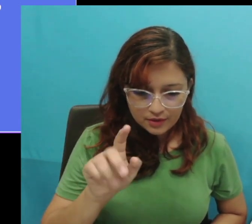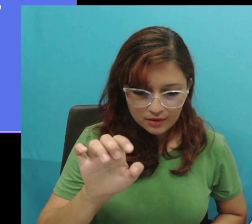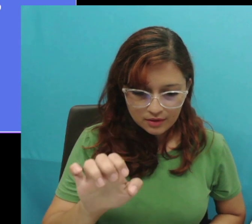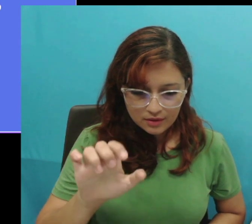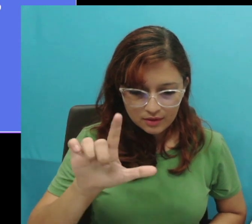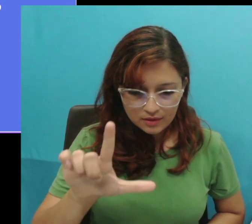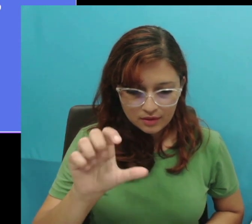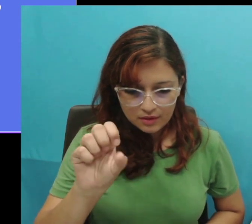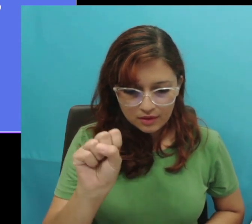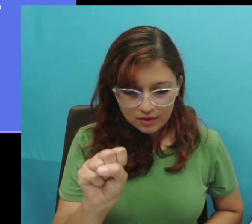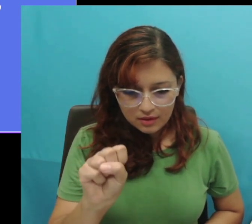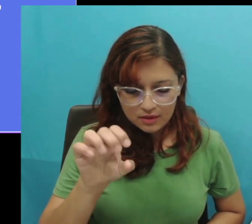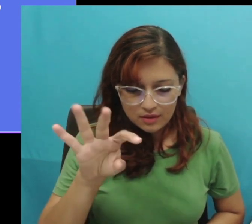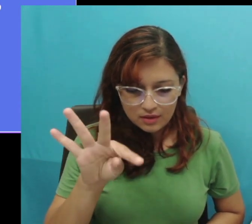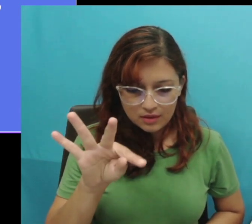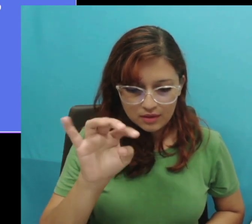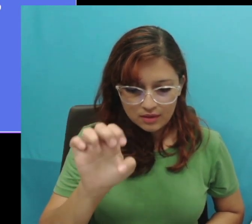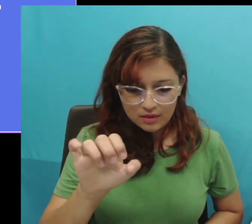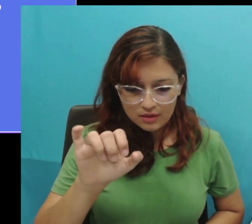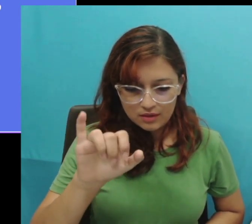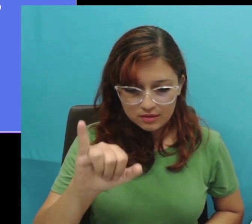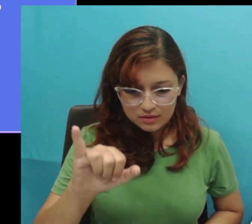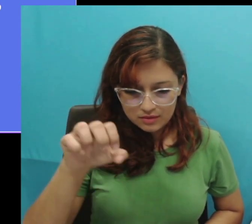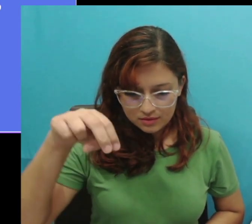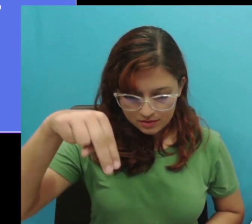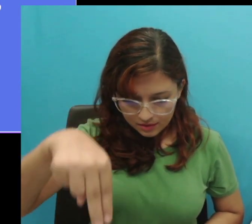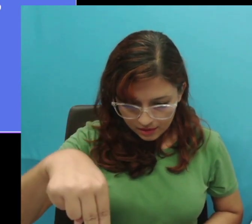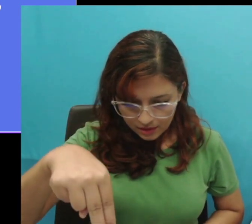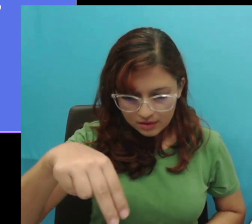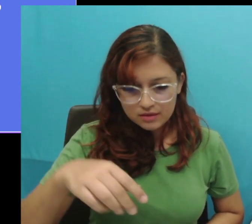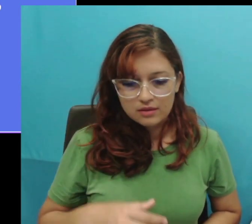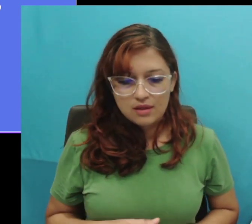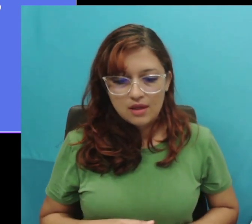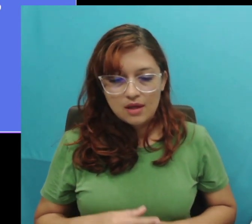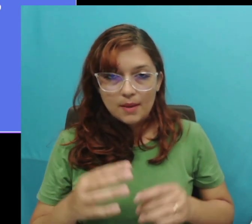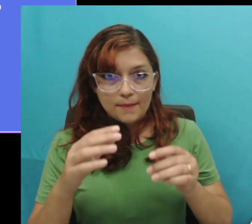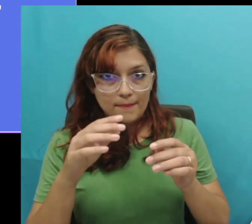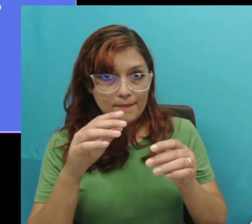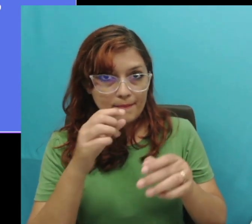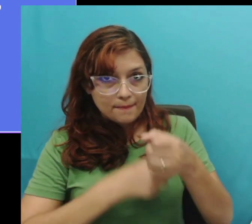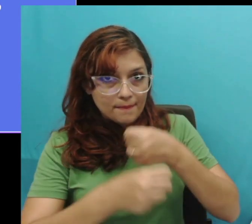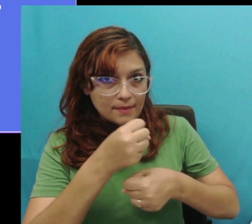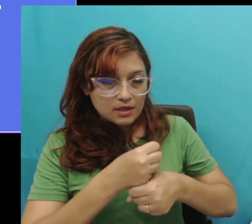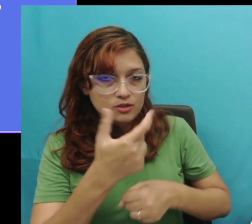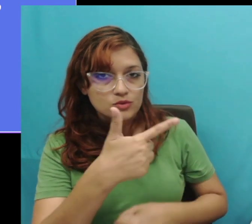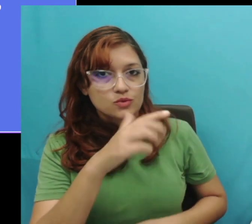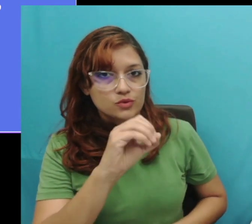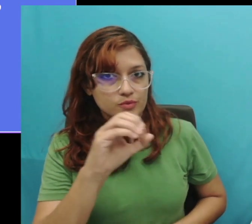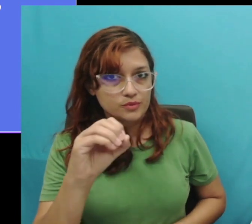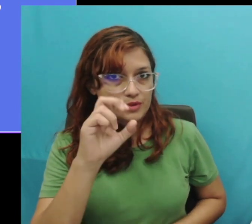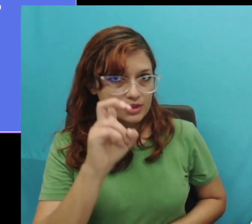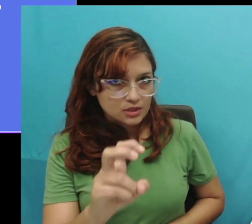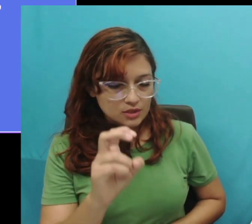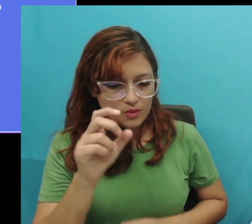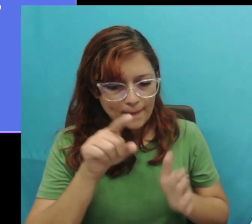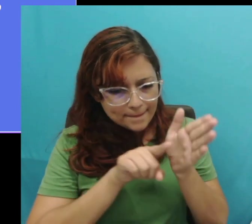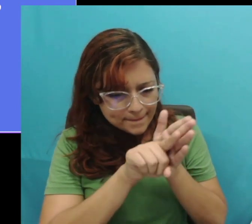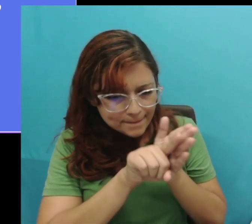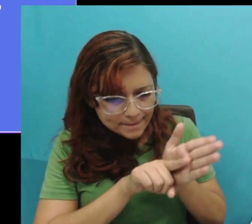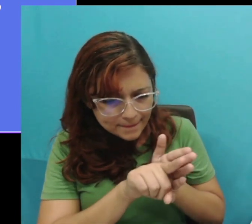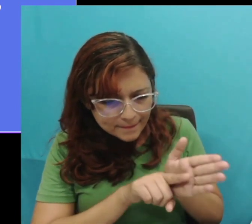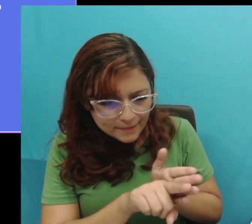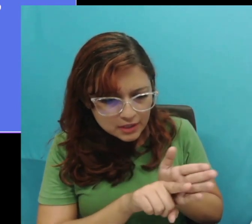Outro autor citado é Finkelstein, que com outros autores fez uma pesquisa